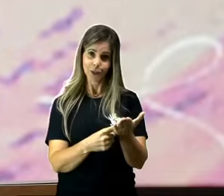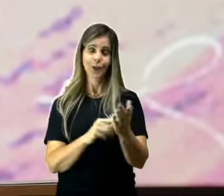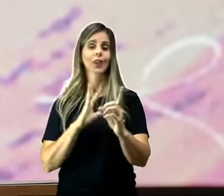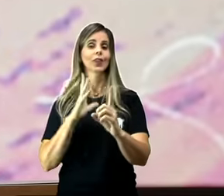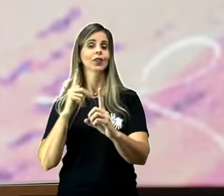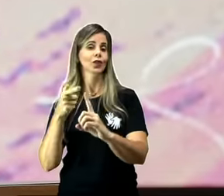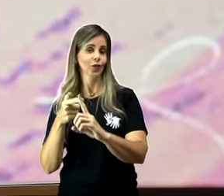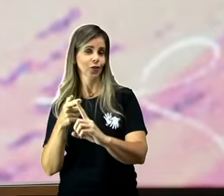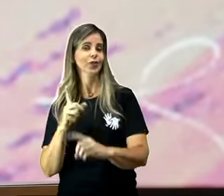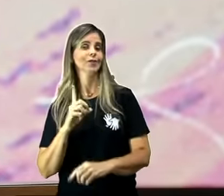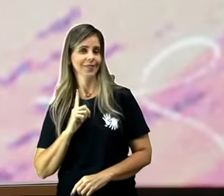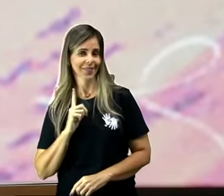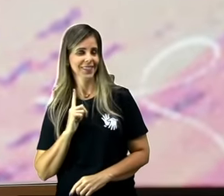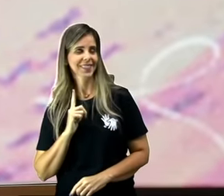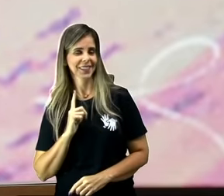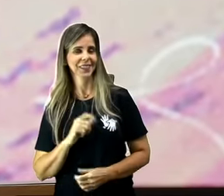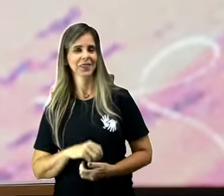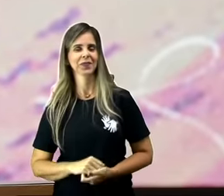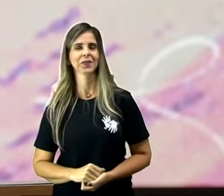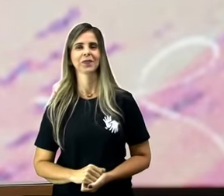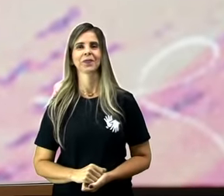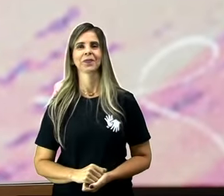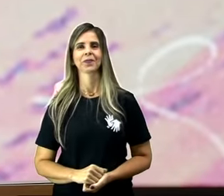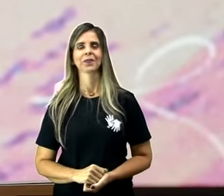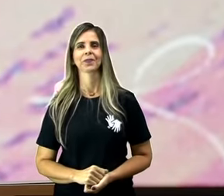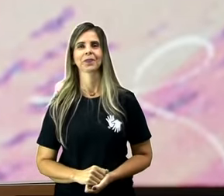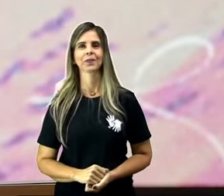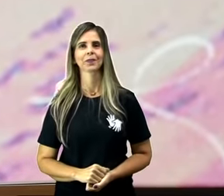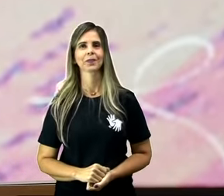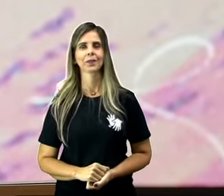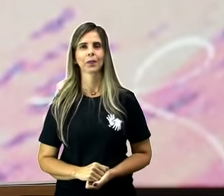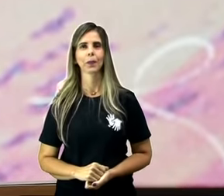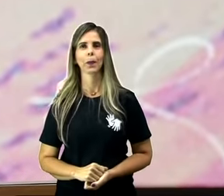Só a irmã que falou assim. Tô brincando.